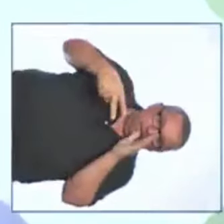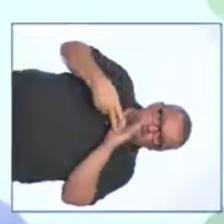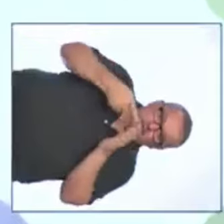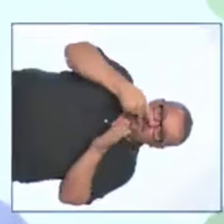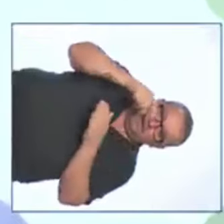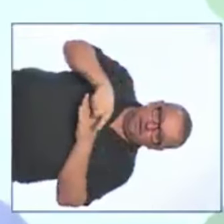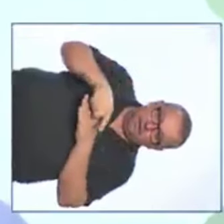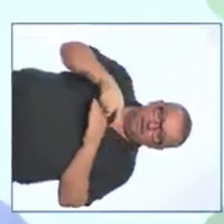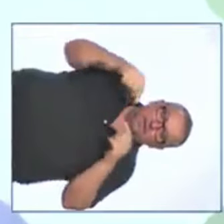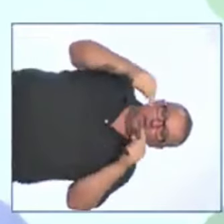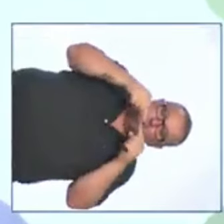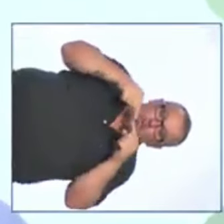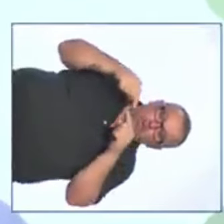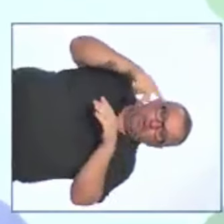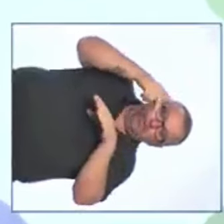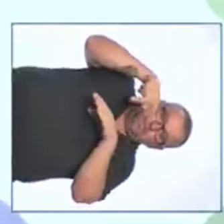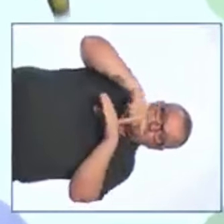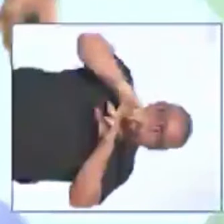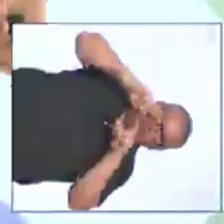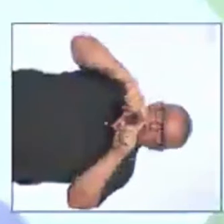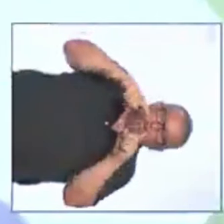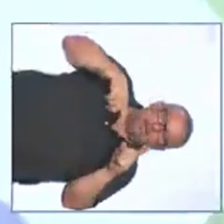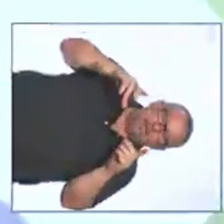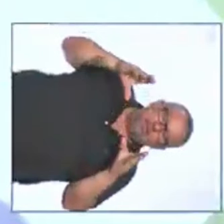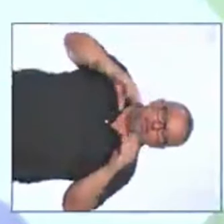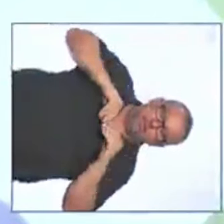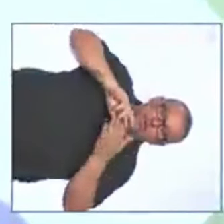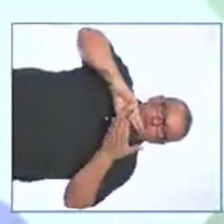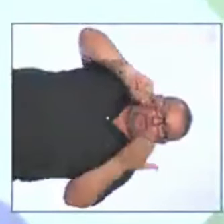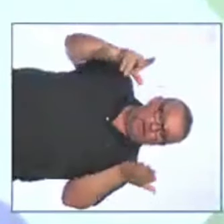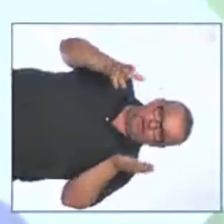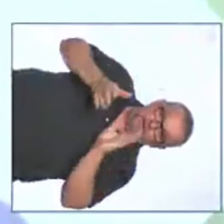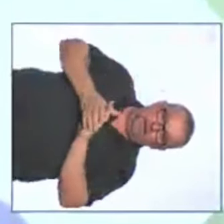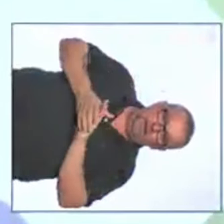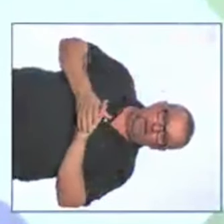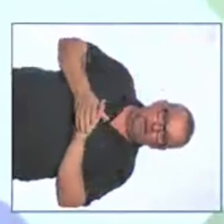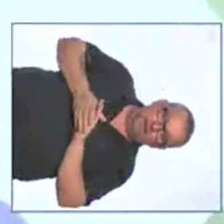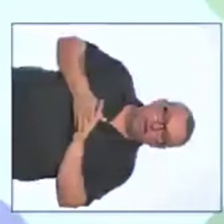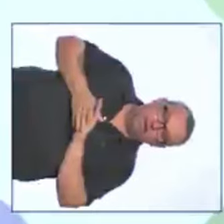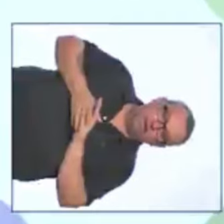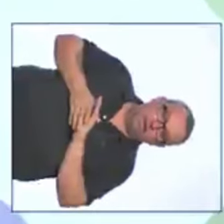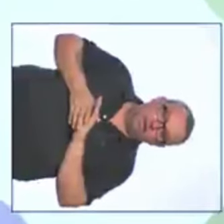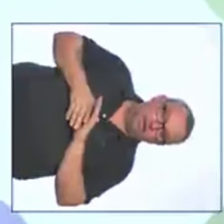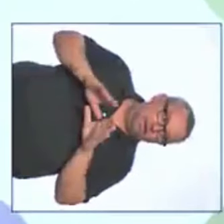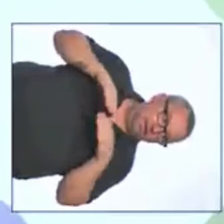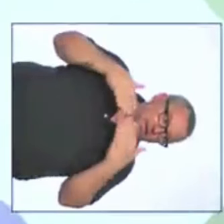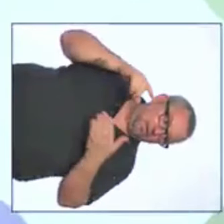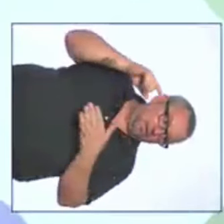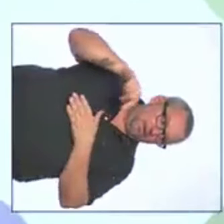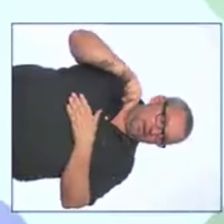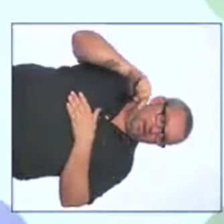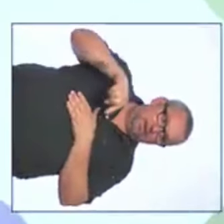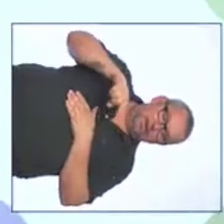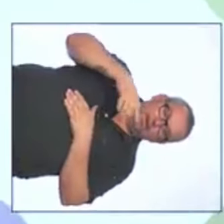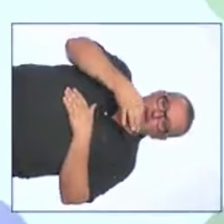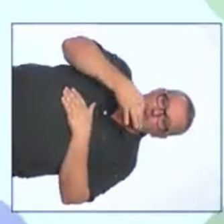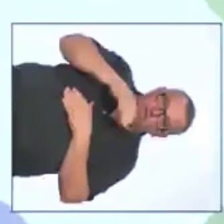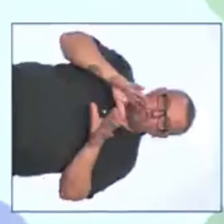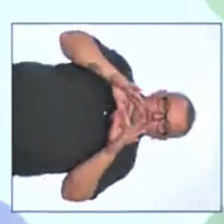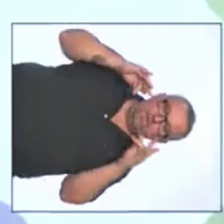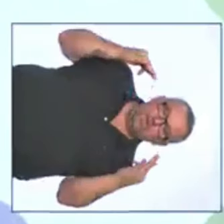falando aqui se estenda a outros países porque lá as concepções de família podem ser completamente diferentes então aqui eu acho que